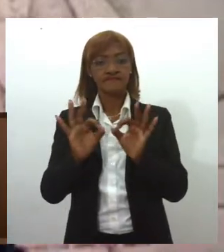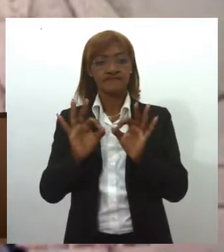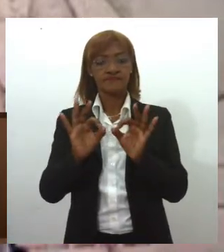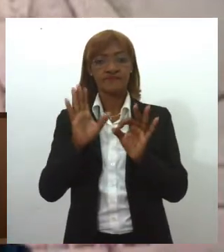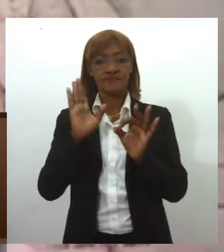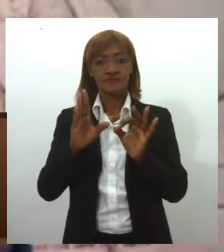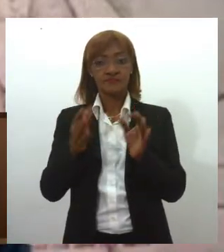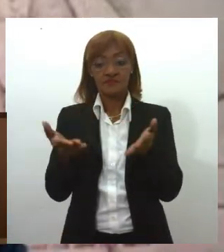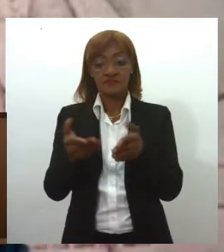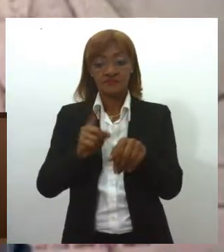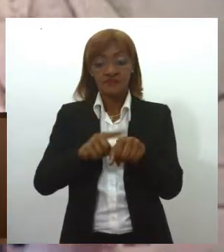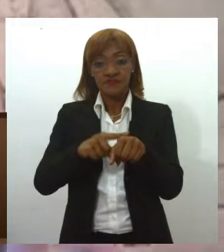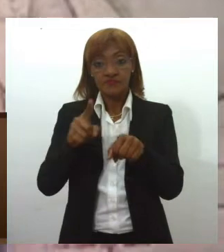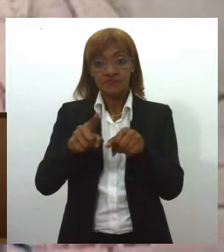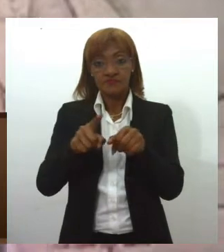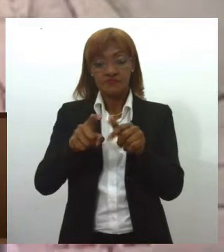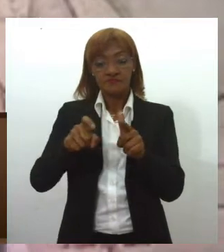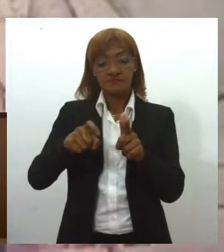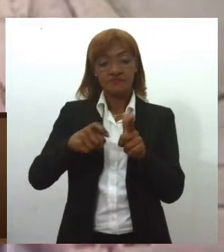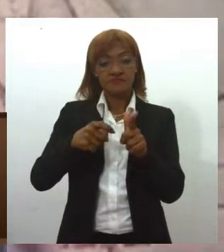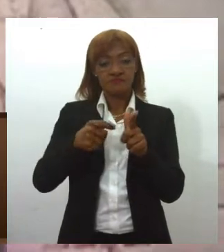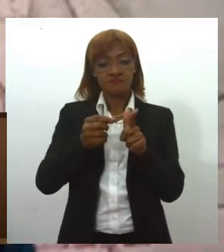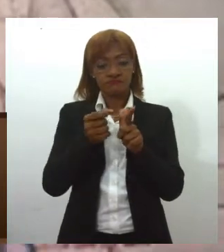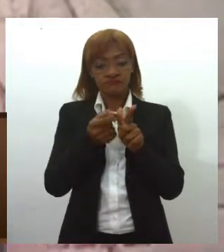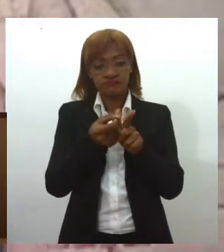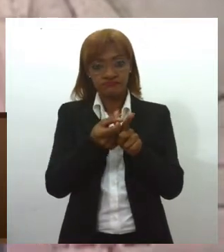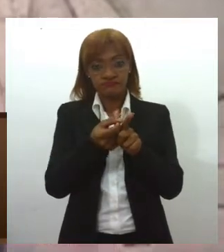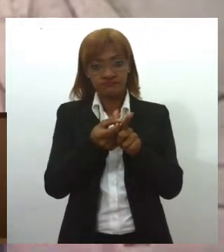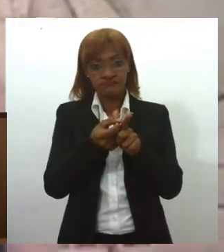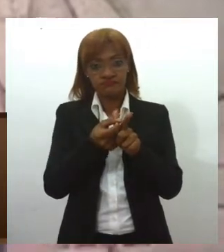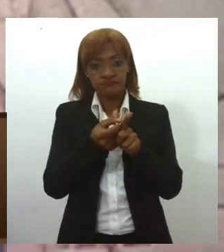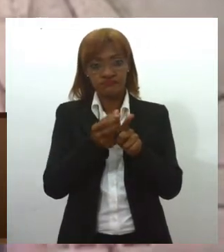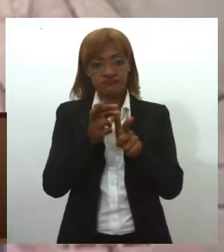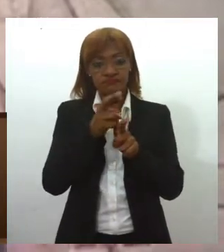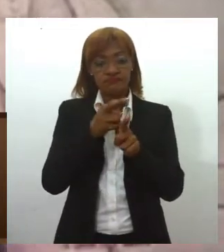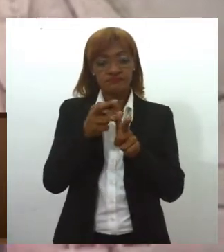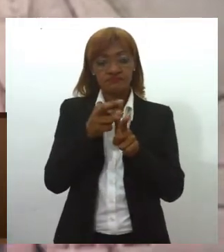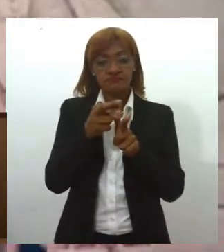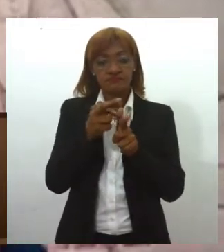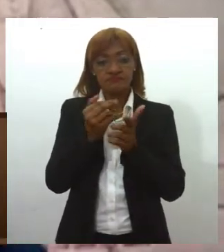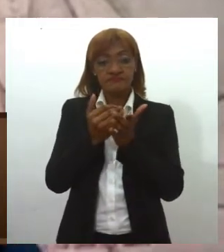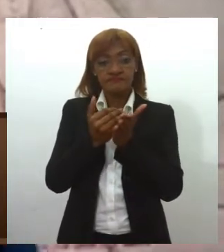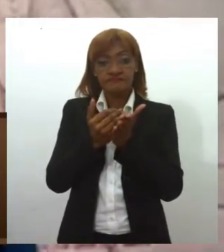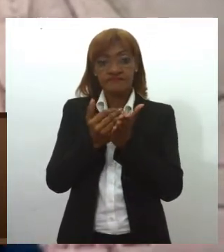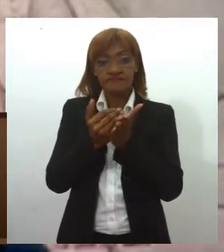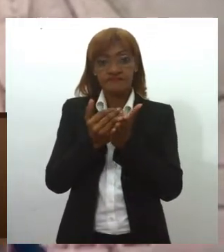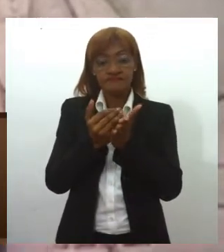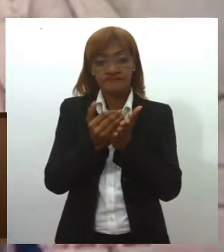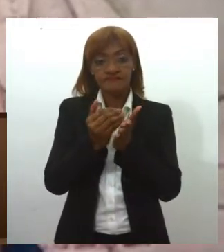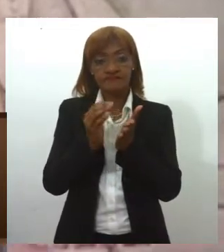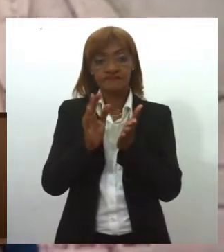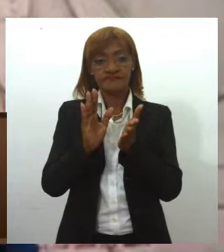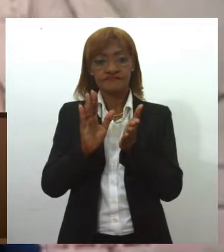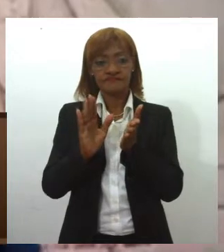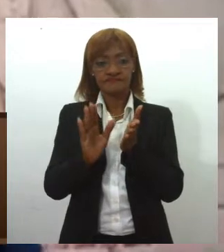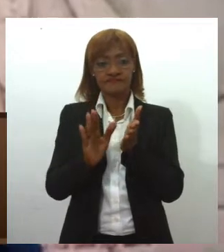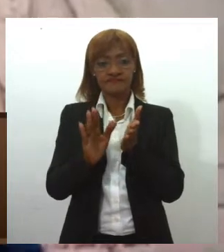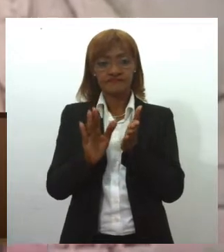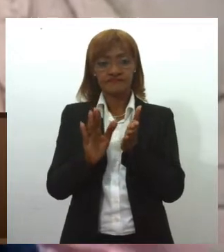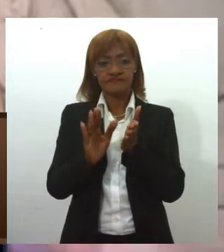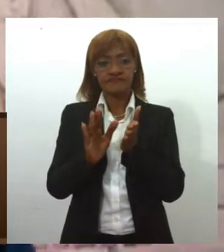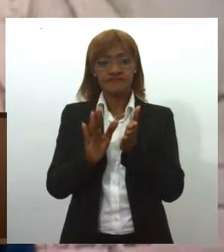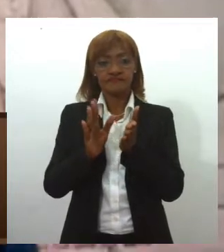naquele momento. Isso para tumores descobertos muito iniciais, muito pouco agressivos